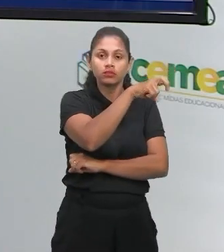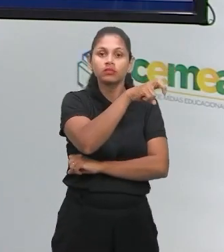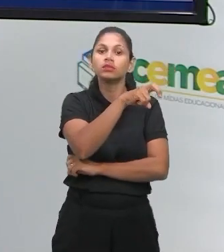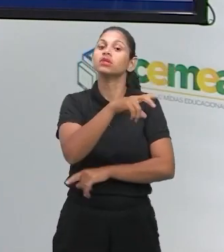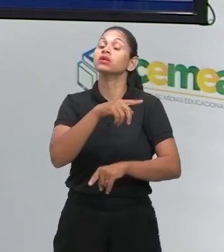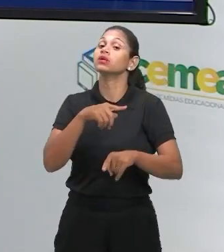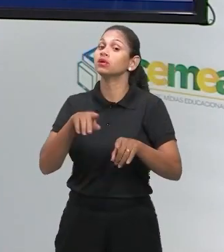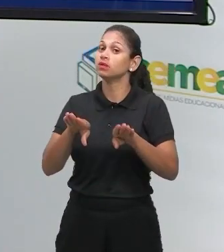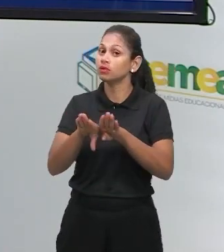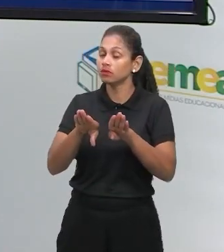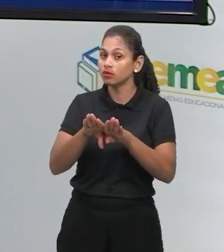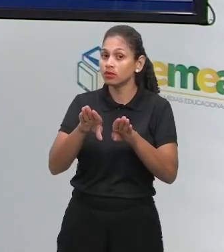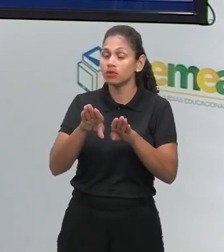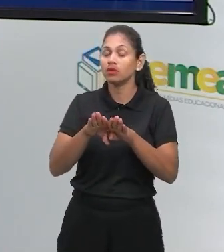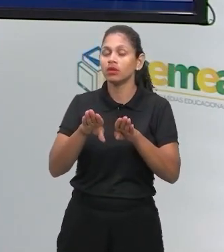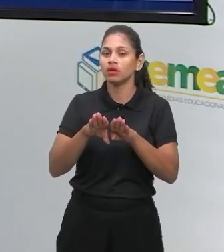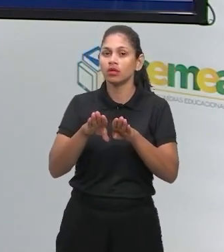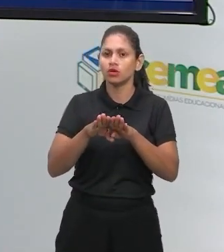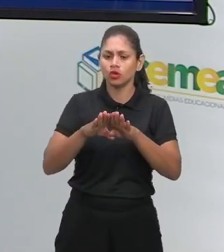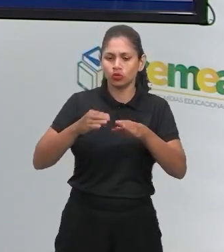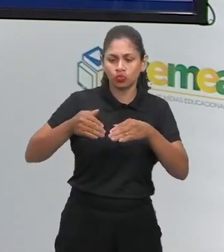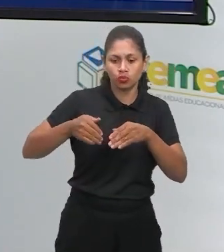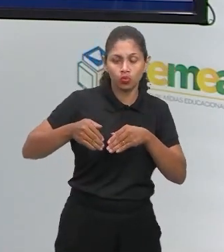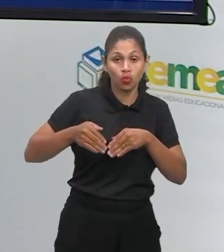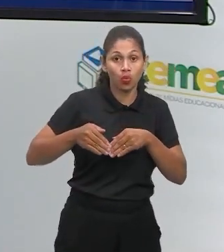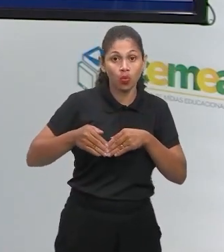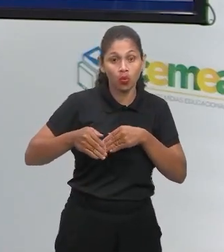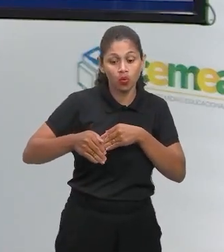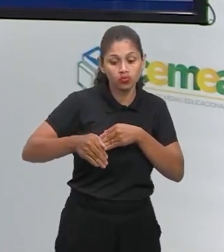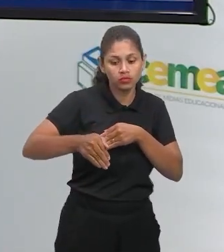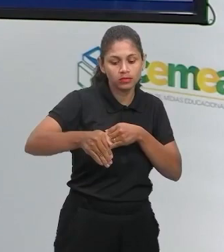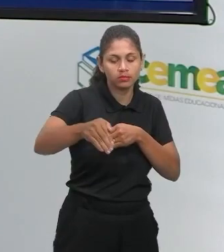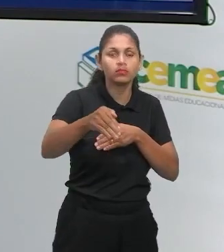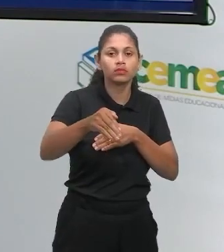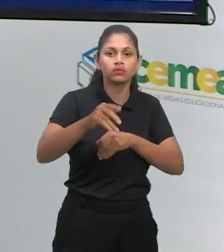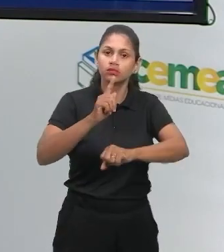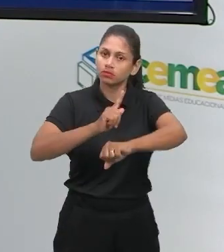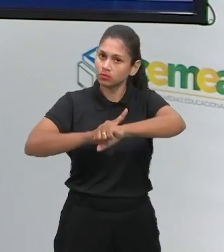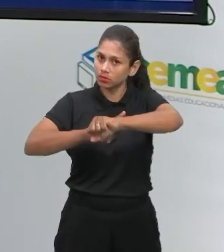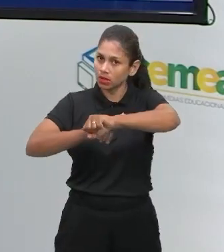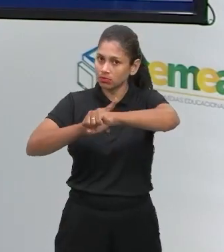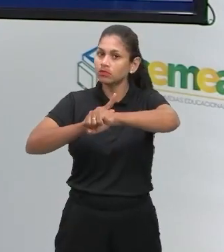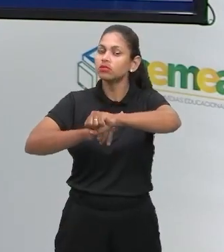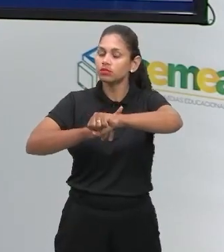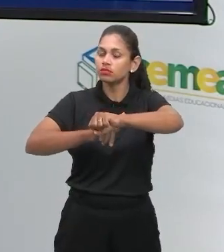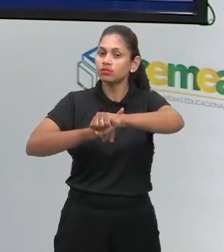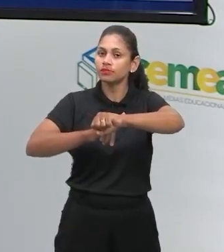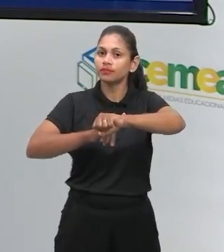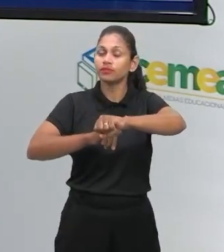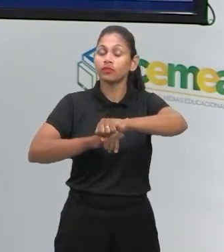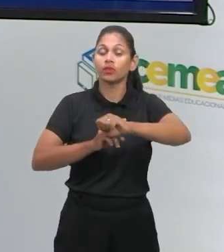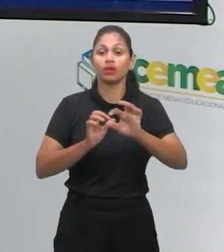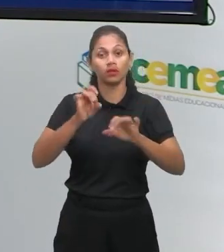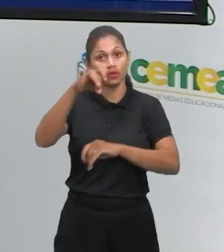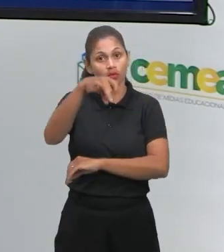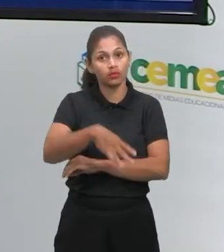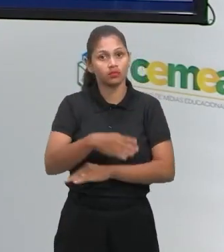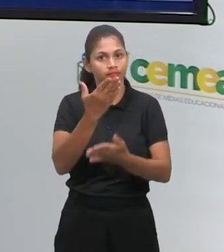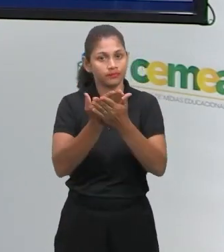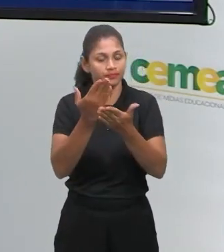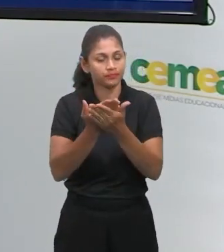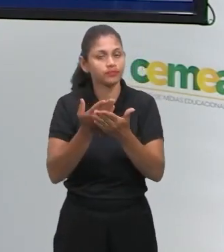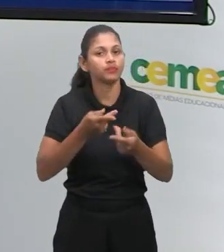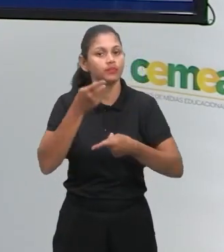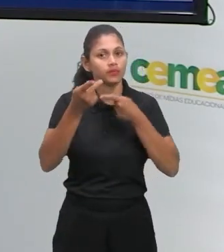um espaço ao longo de um tempo. Então, é esses conceitos importantes, espaço e tempo. Na última aula falamos sobre